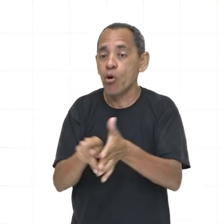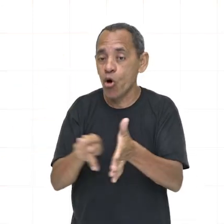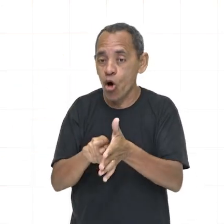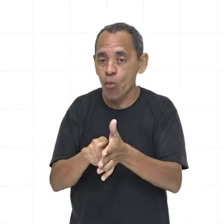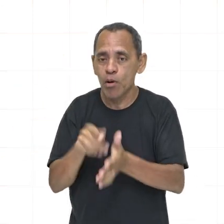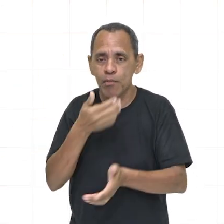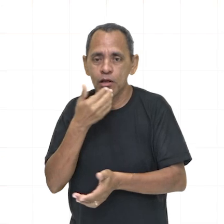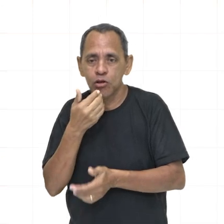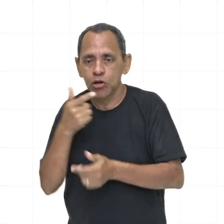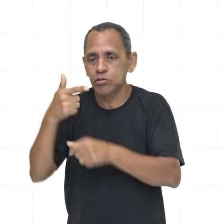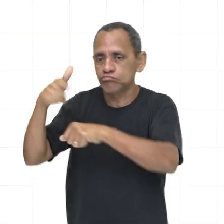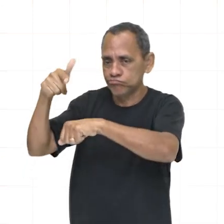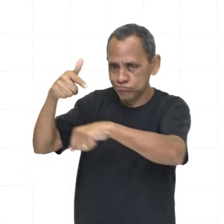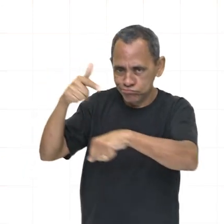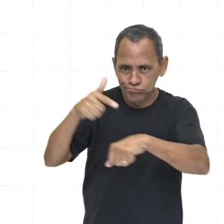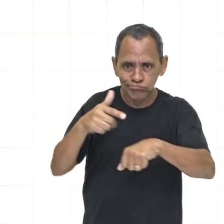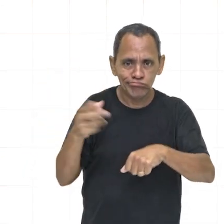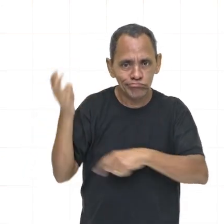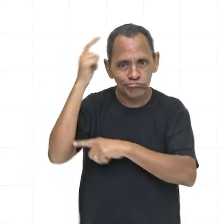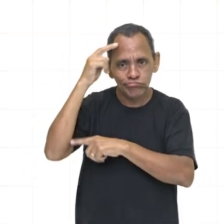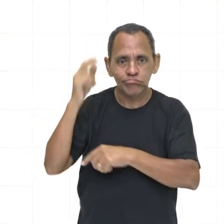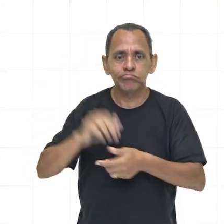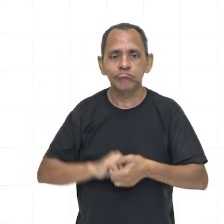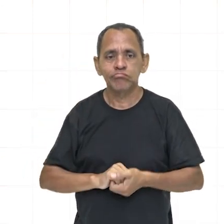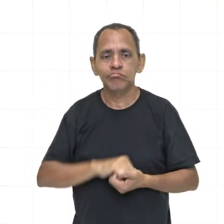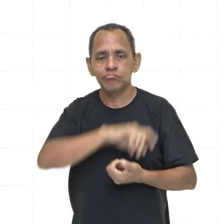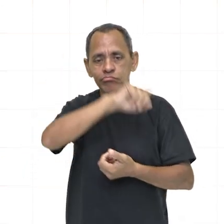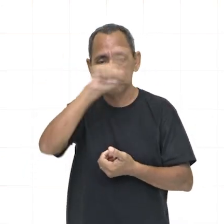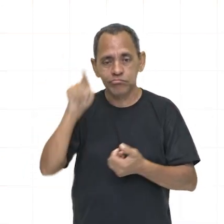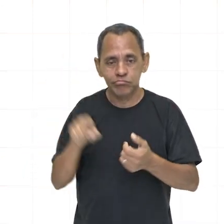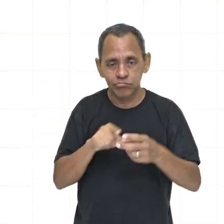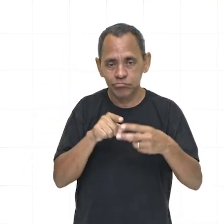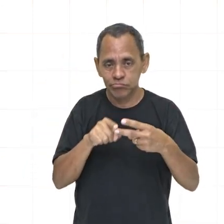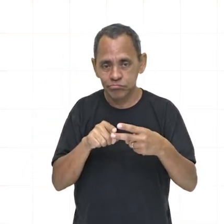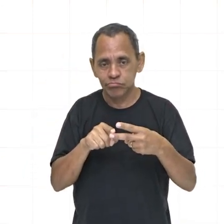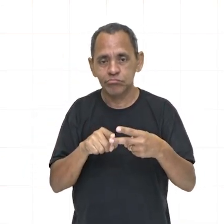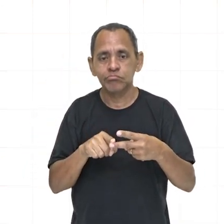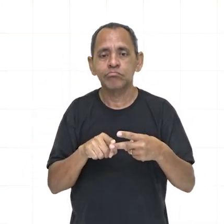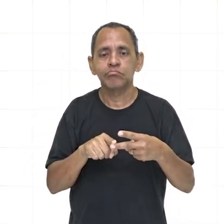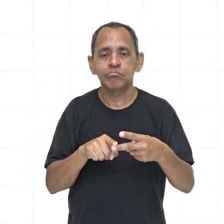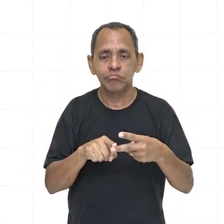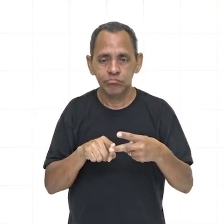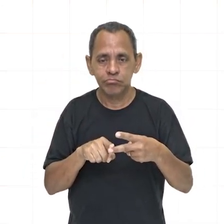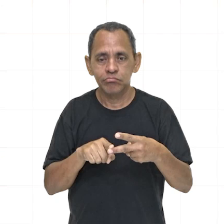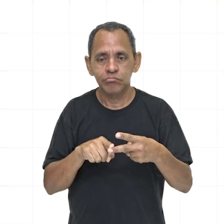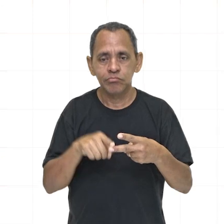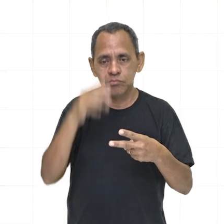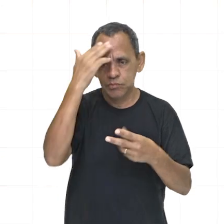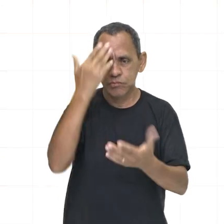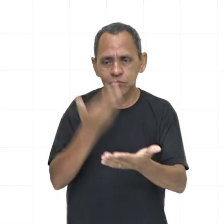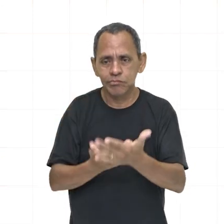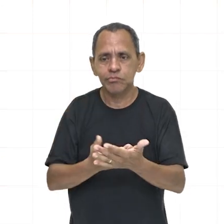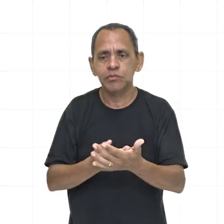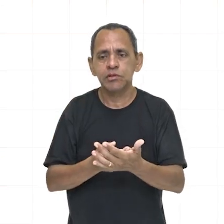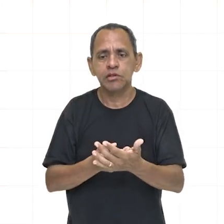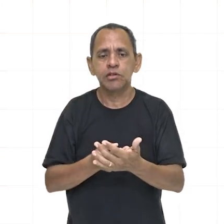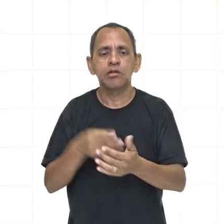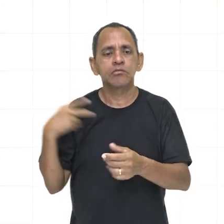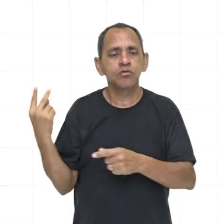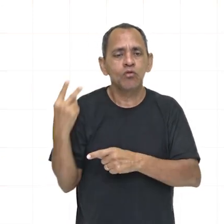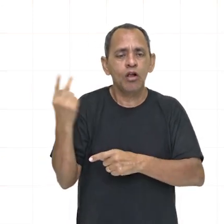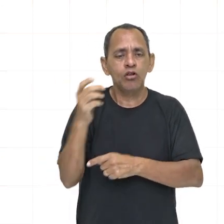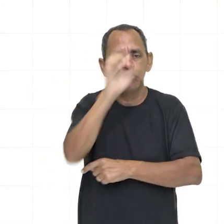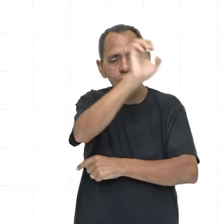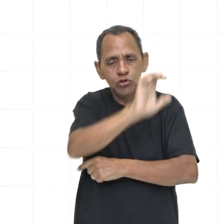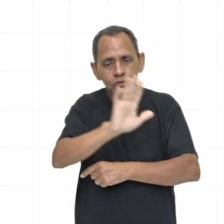Europa, considera apenas os valores europeus em uma posição central em relação ao